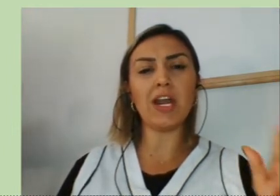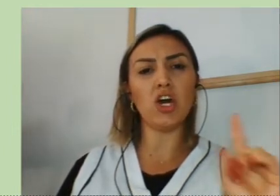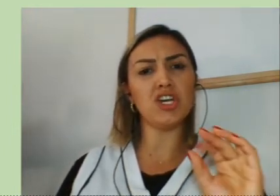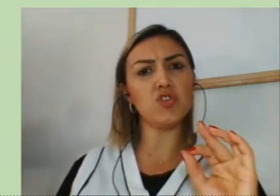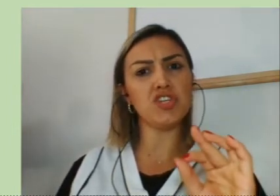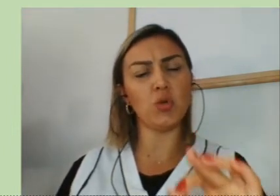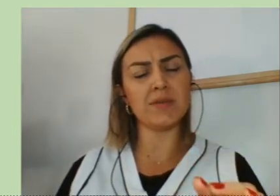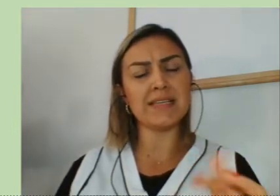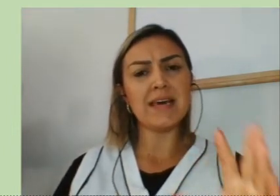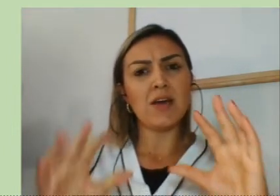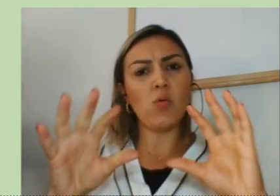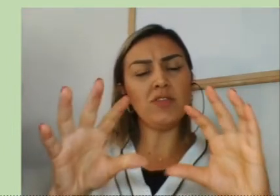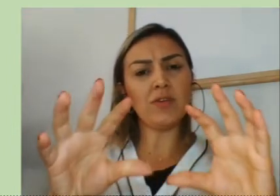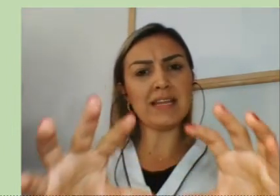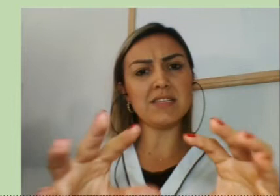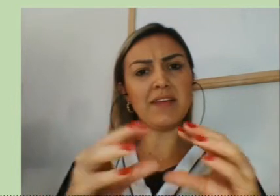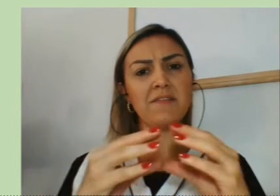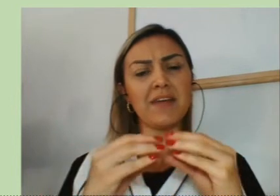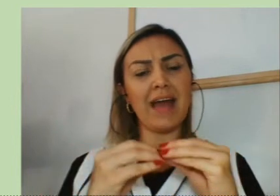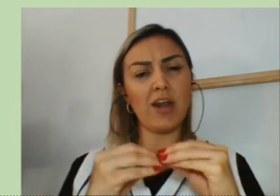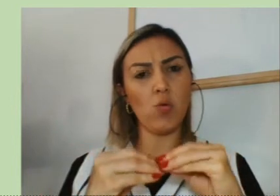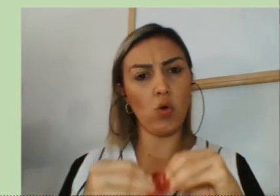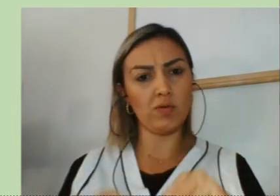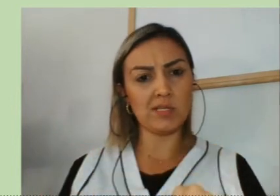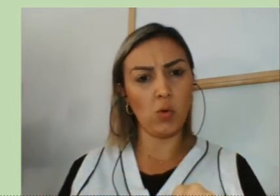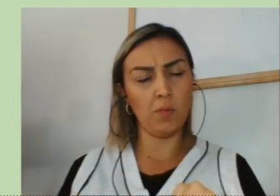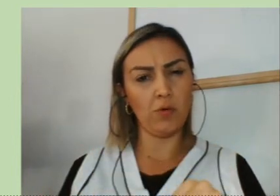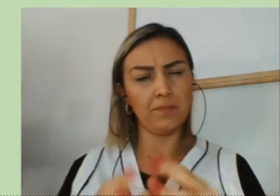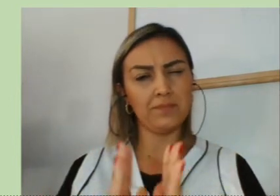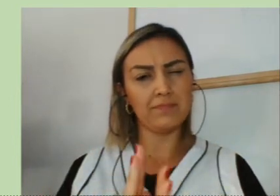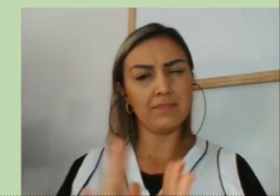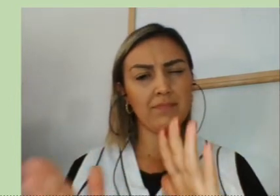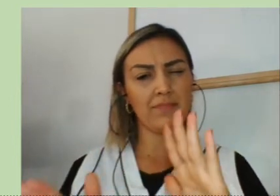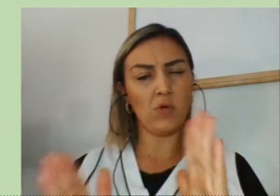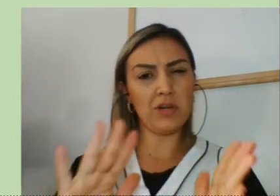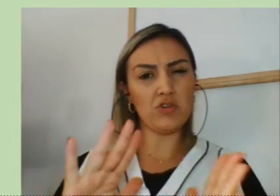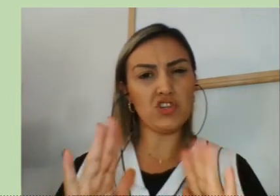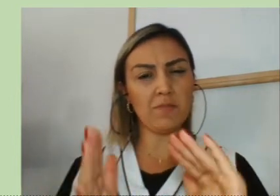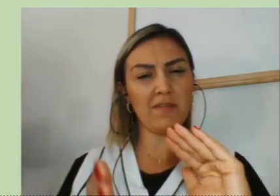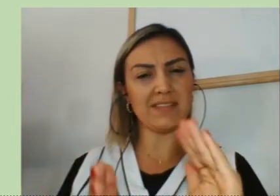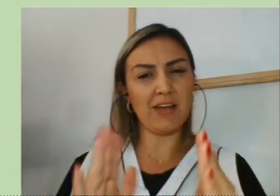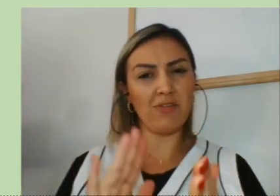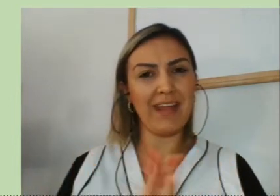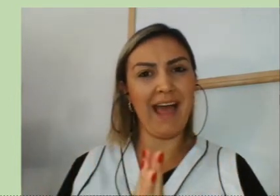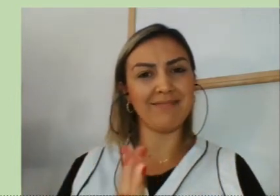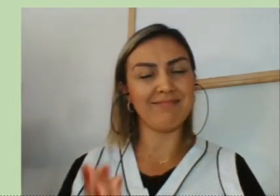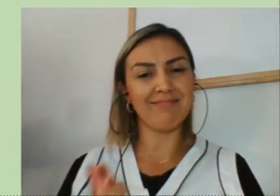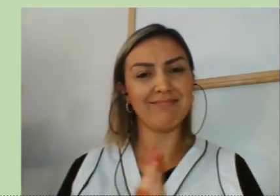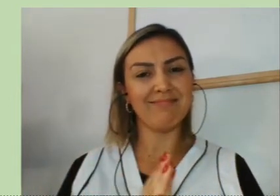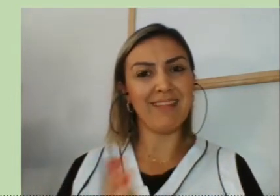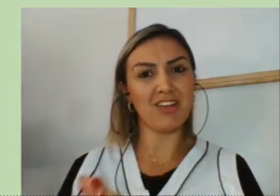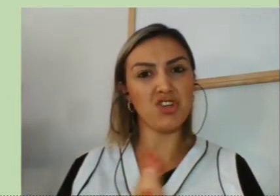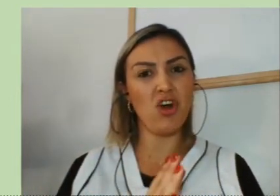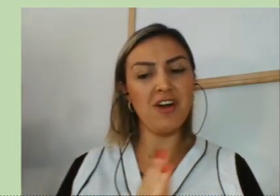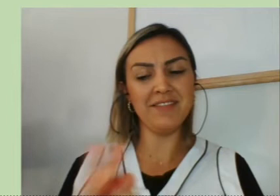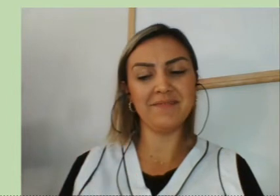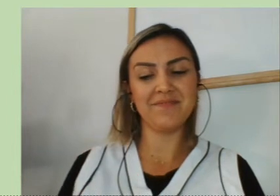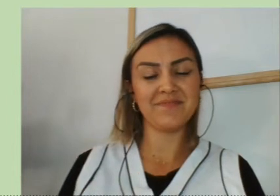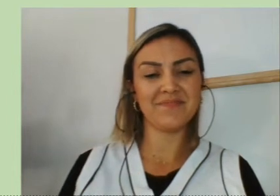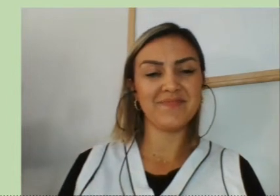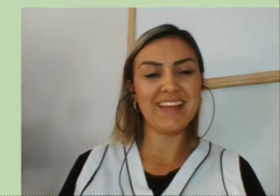no relógio de luz. Quando que eles verificaram o consumo? Um minutinho para você encontrar.